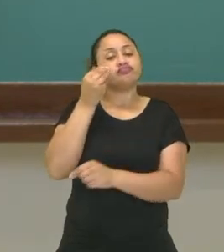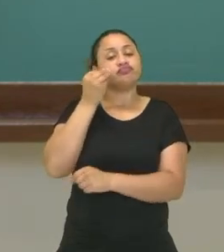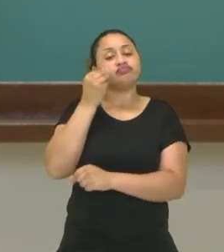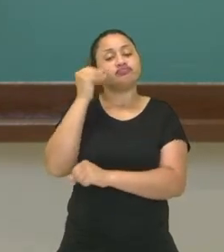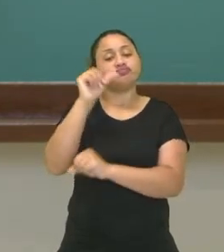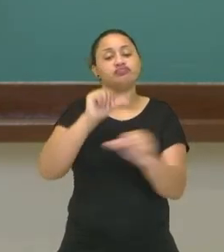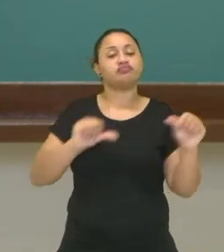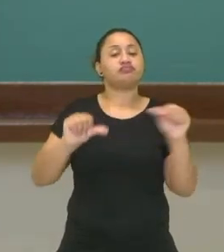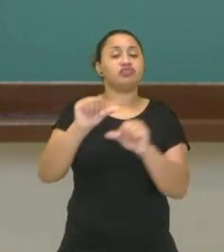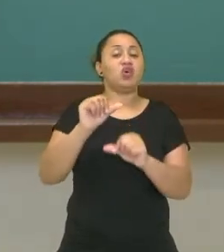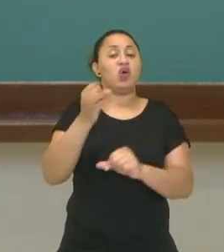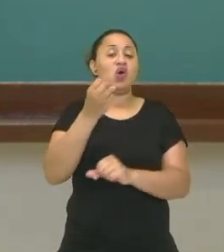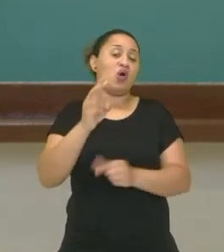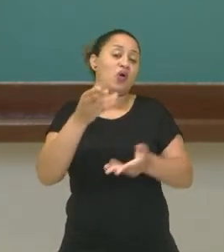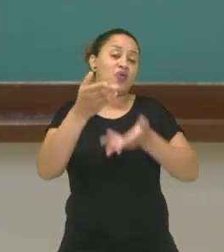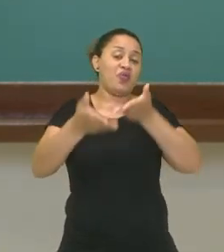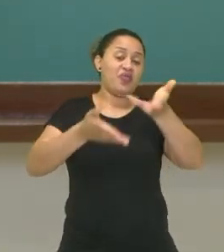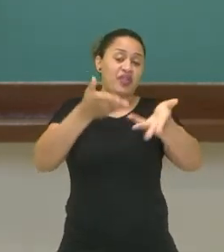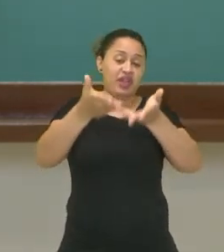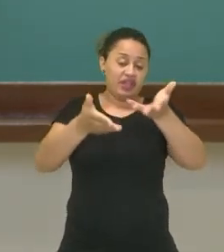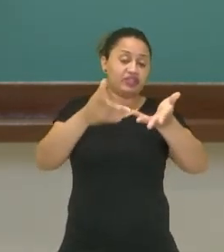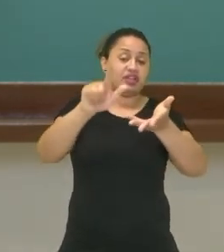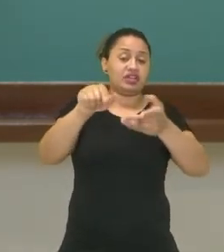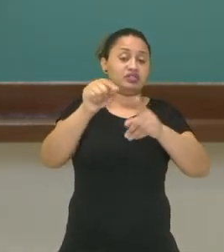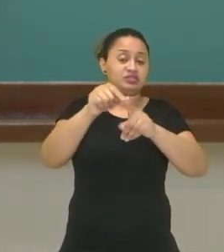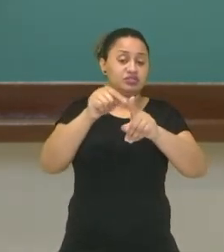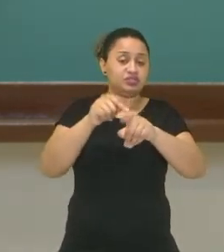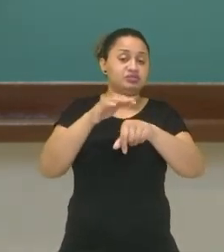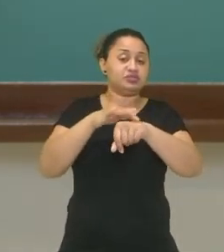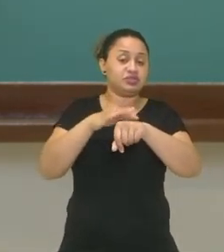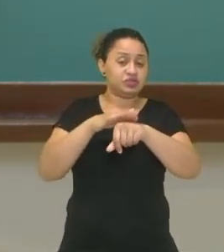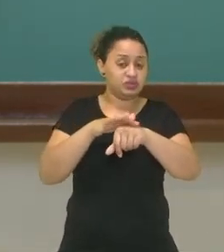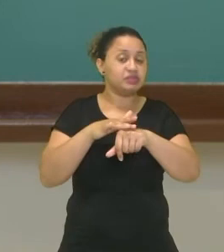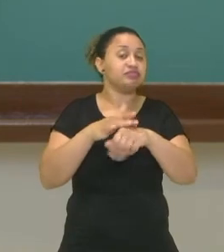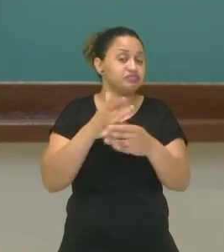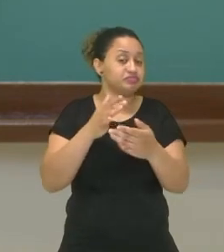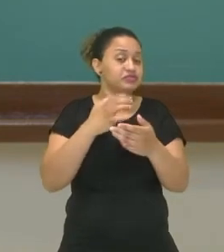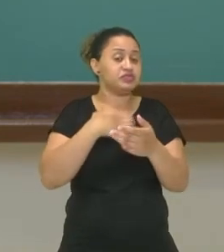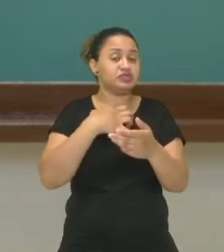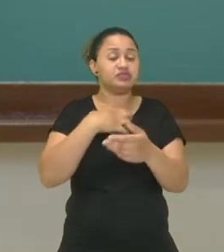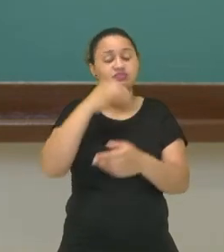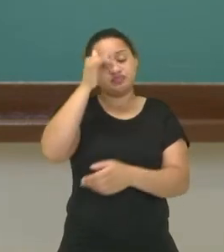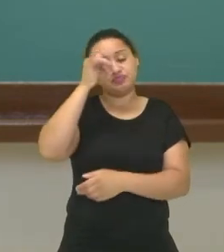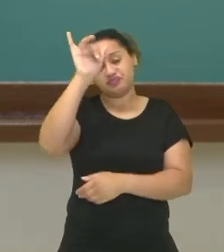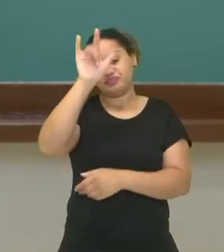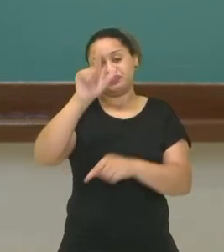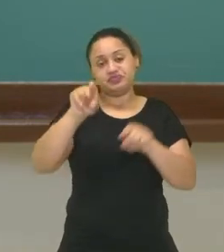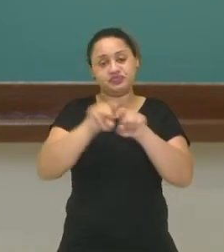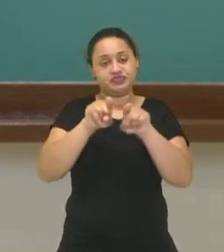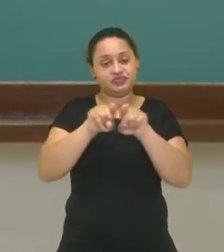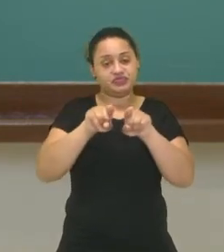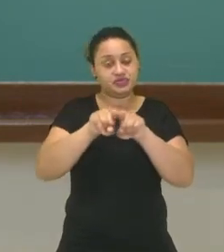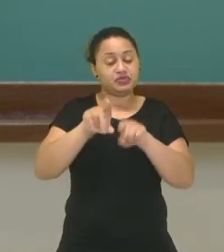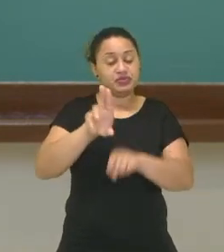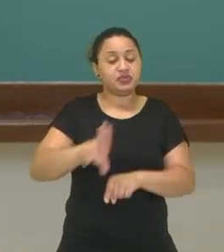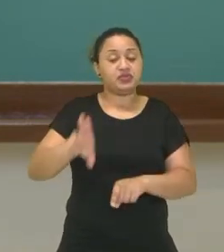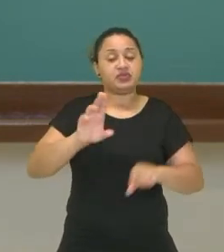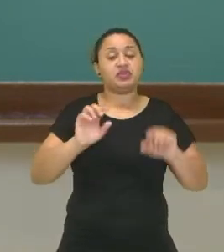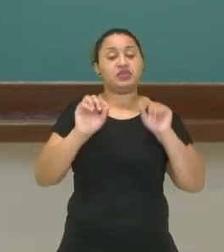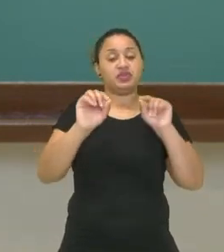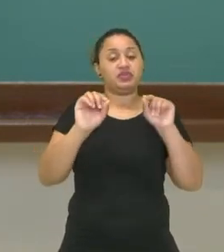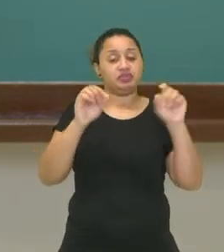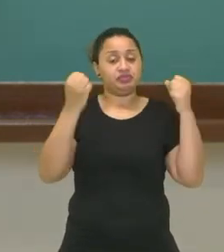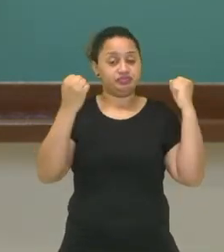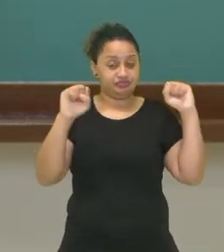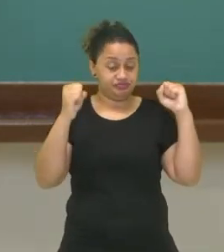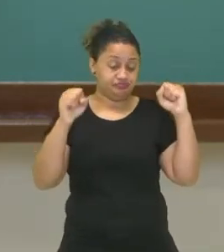reverter ou até tratar alguma doença em forma de prevenção, também eles utilizavam a